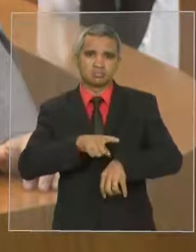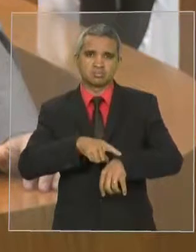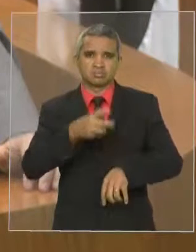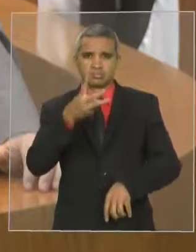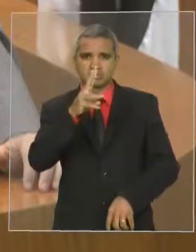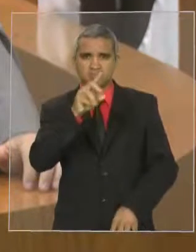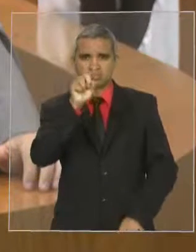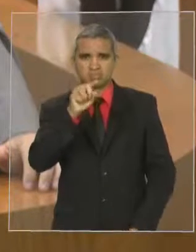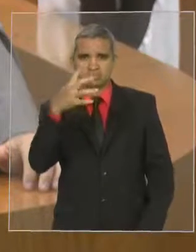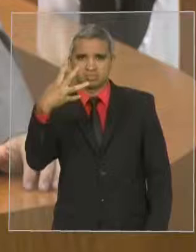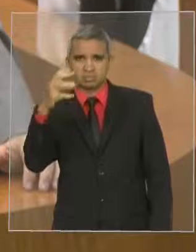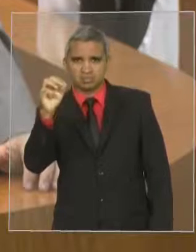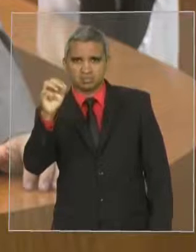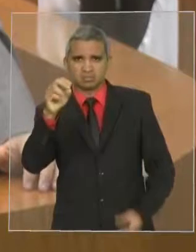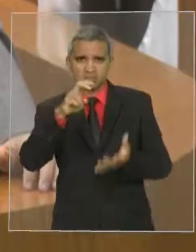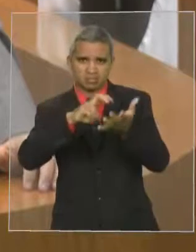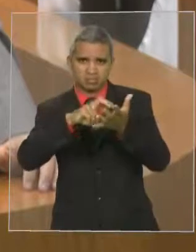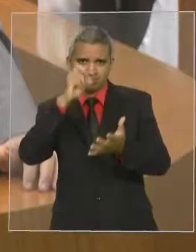da manhã,